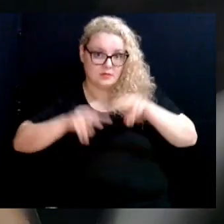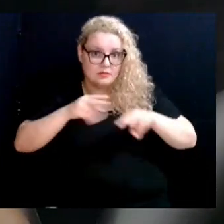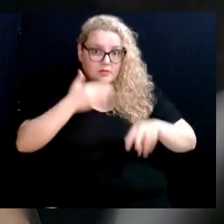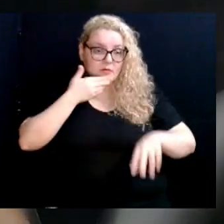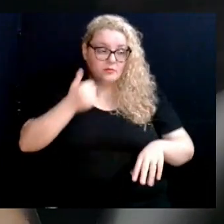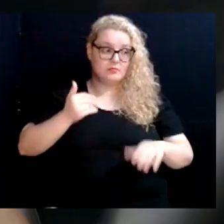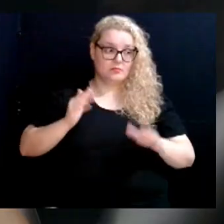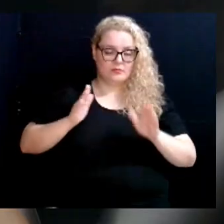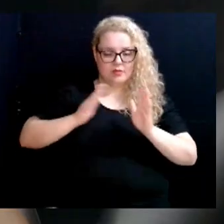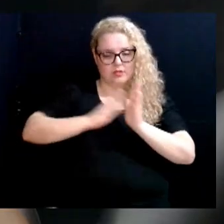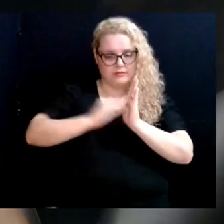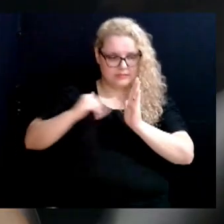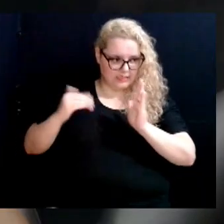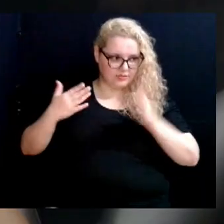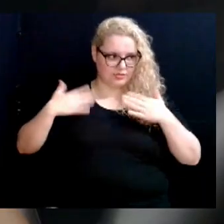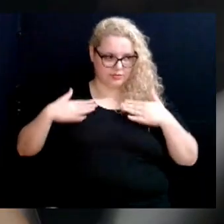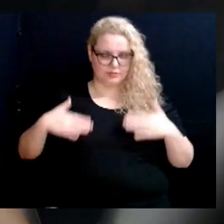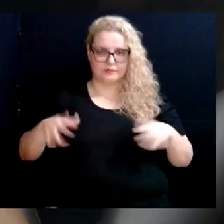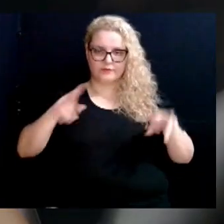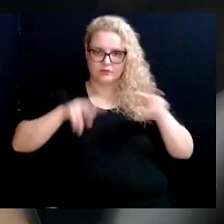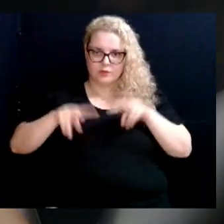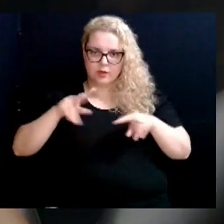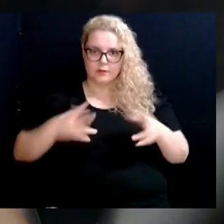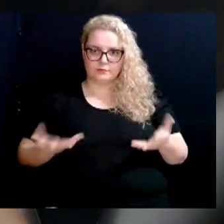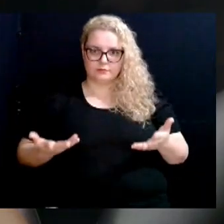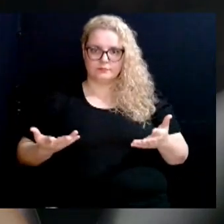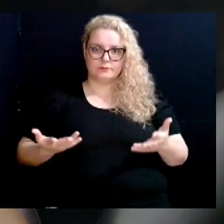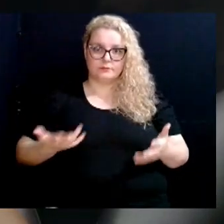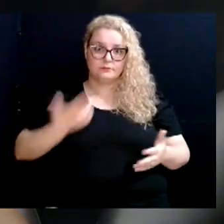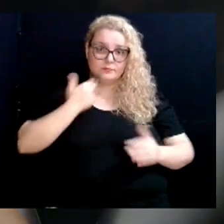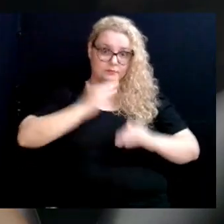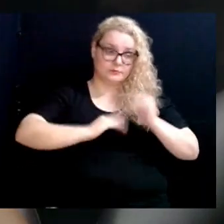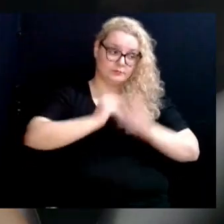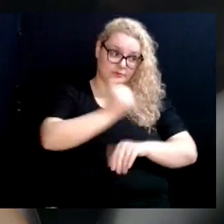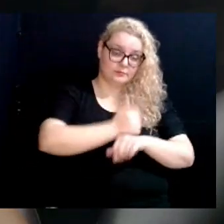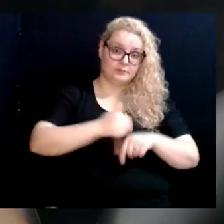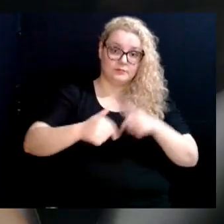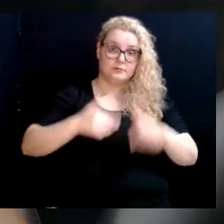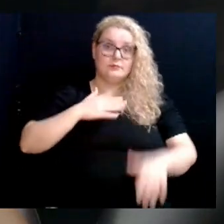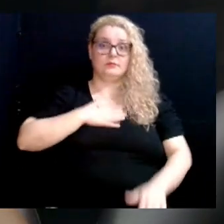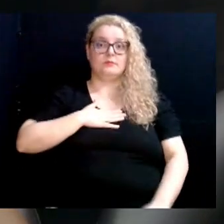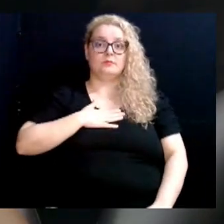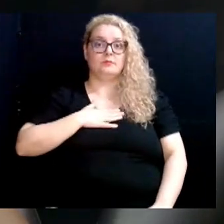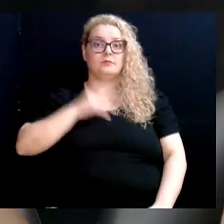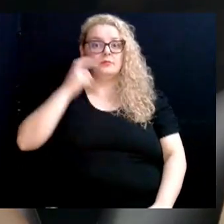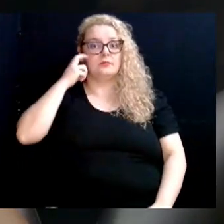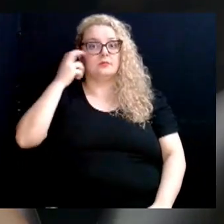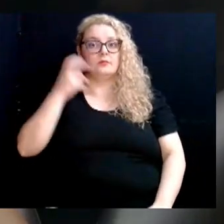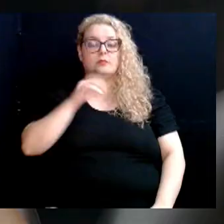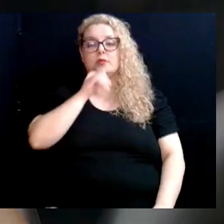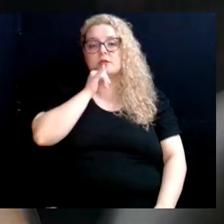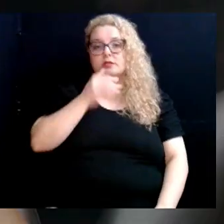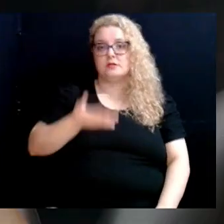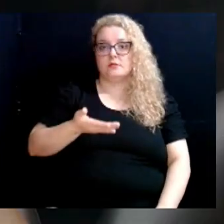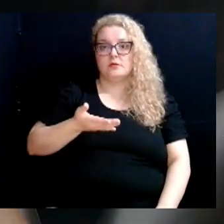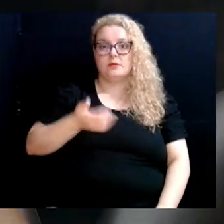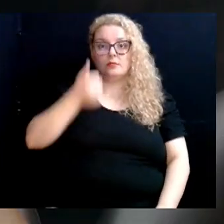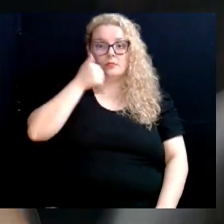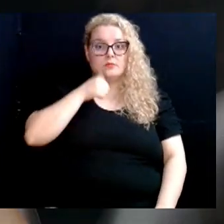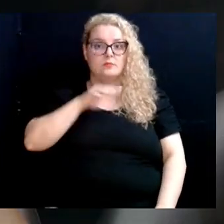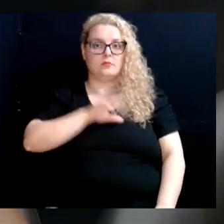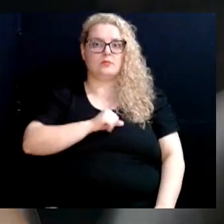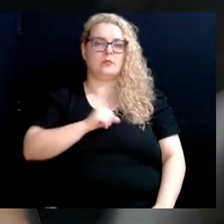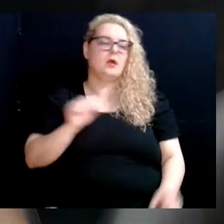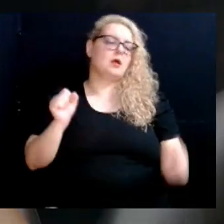estética, mas os nutricionistas que trabalham comigo, eles têm uma inteligência na prescrição, por exemplo, tem mulheres que gostam de um